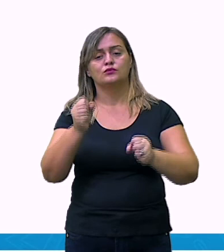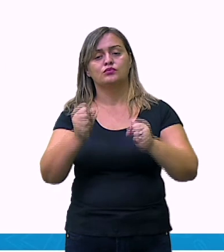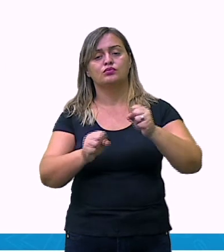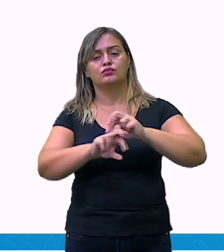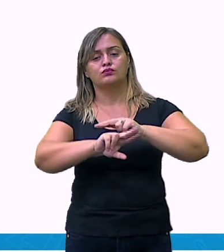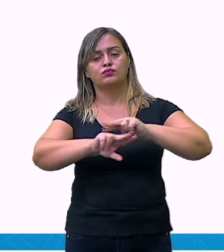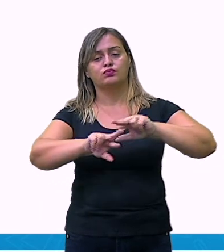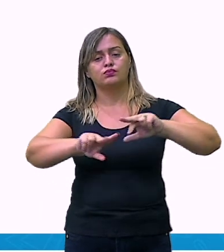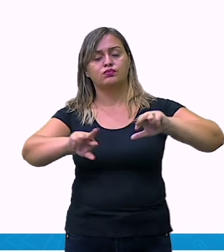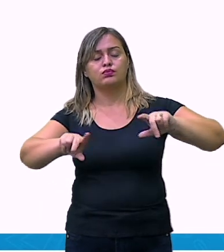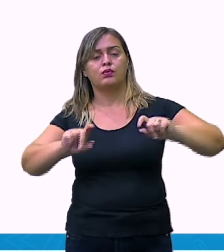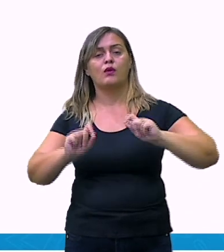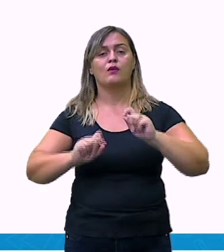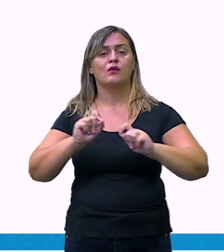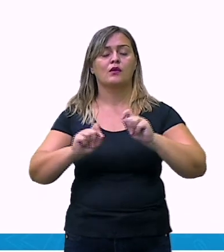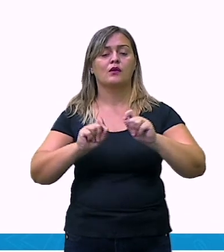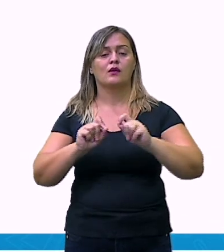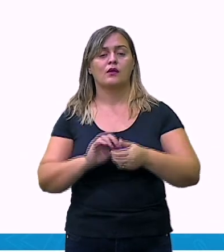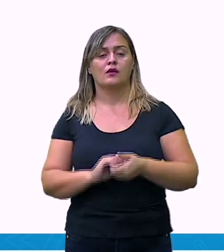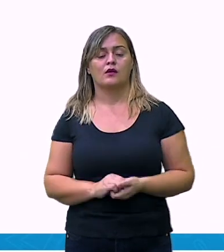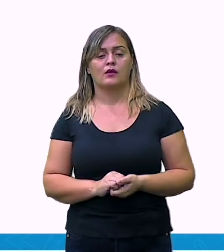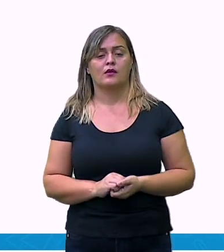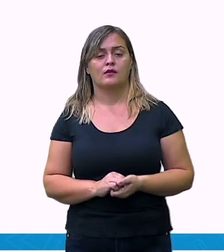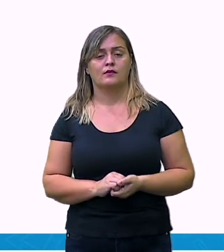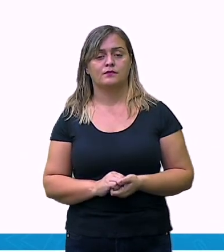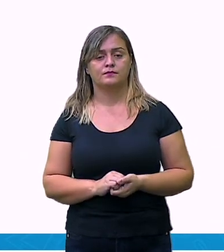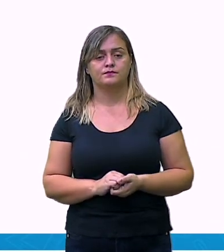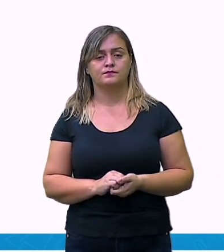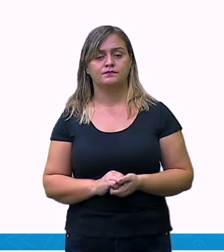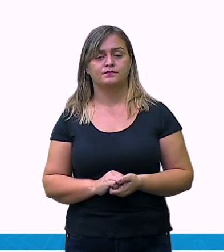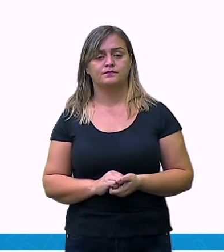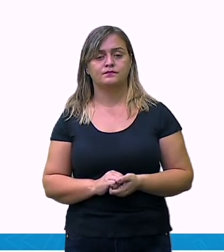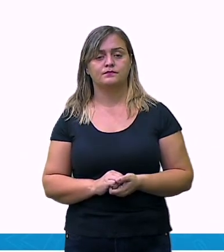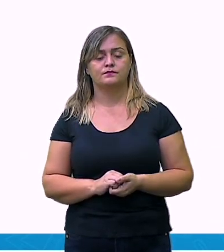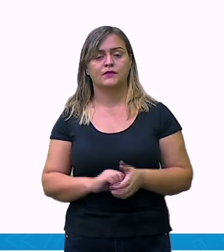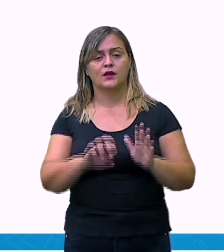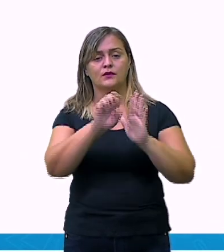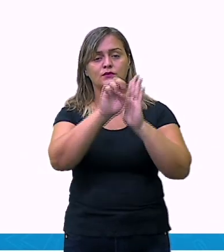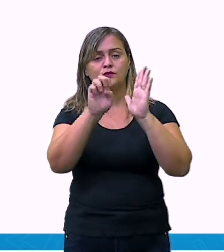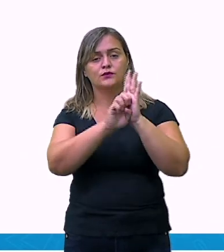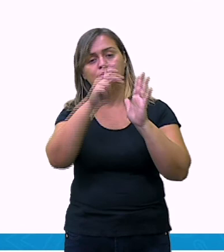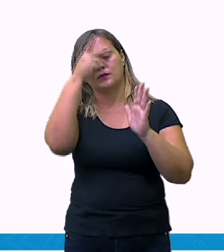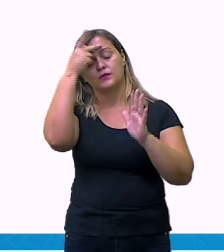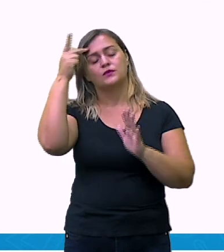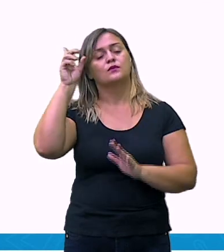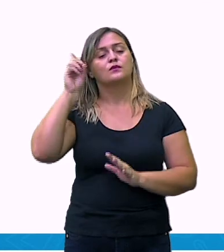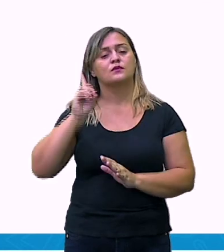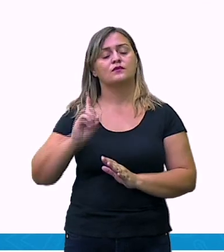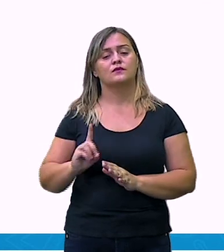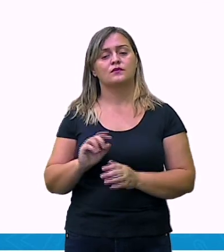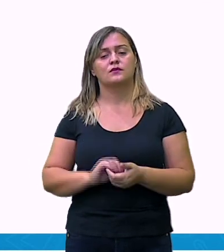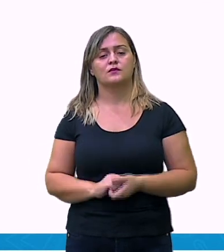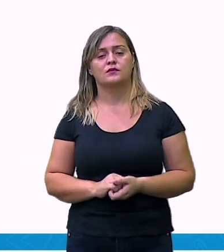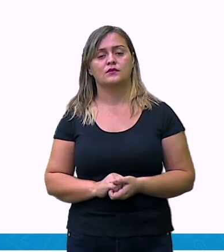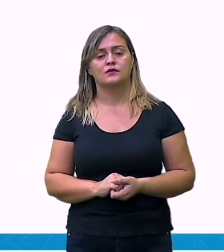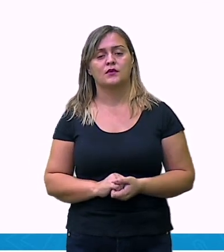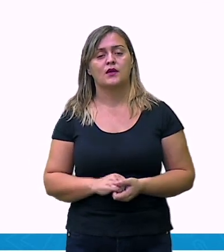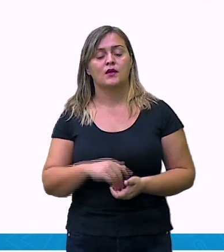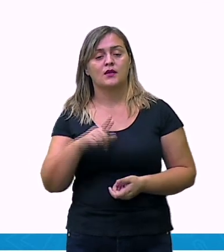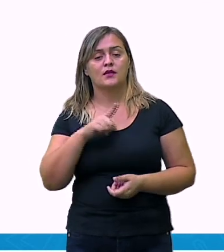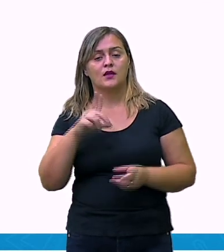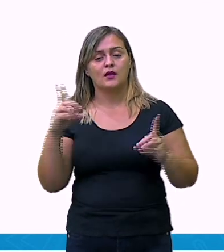com Deficiência. Ter atendimento preferencial em locais de serviços públicos